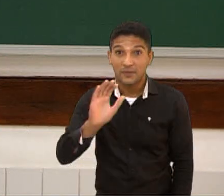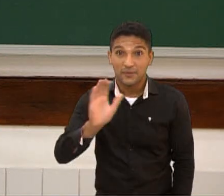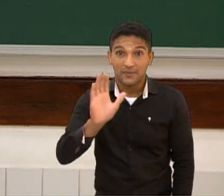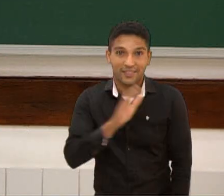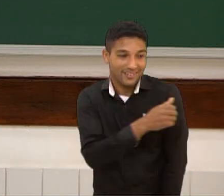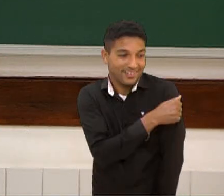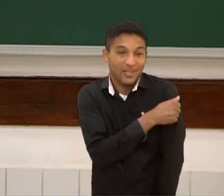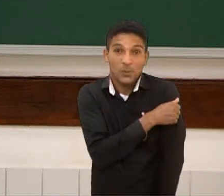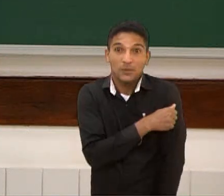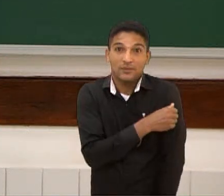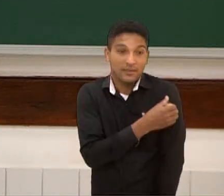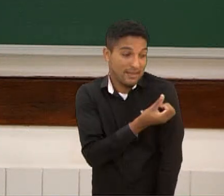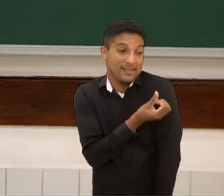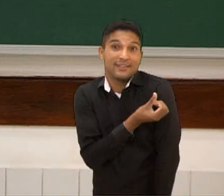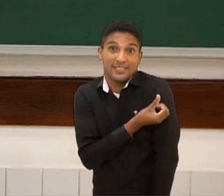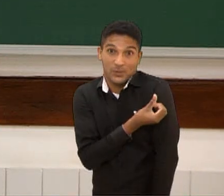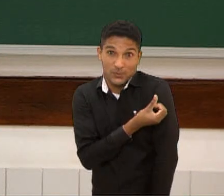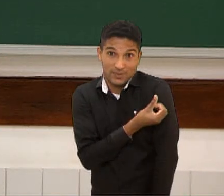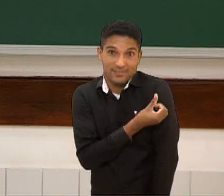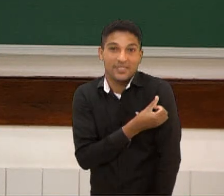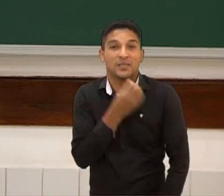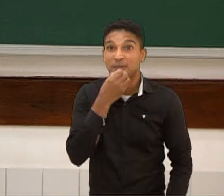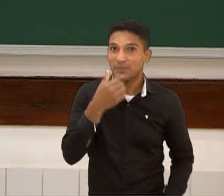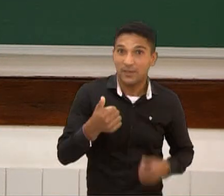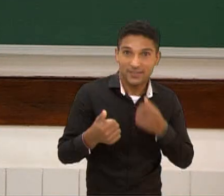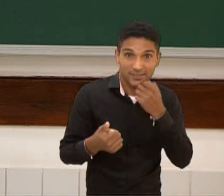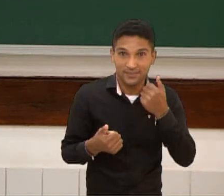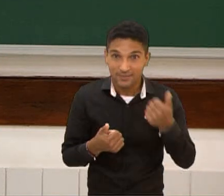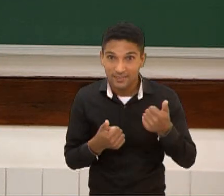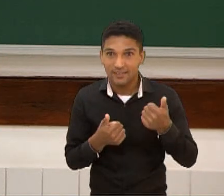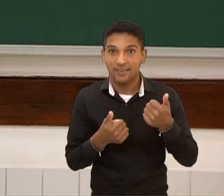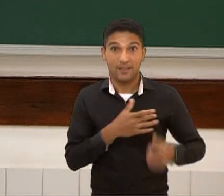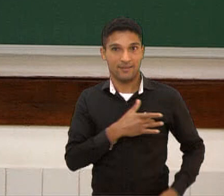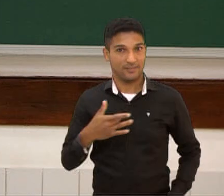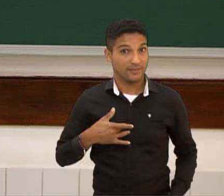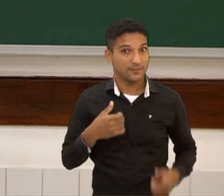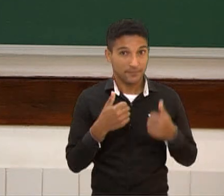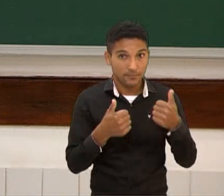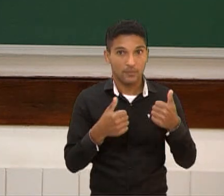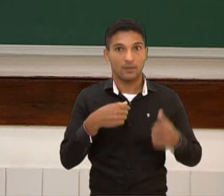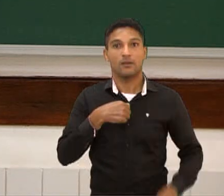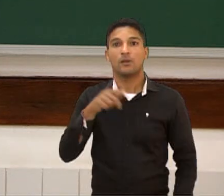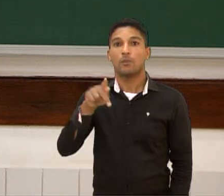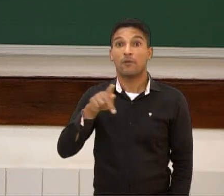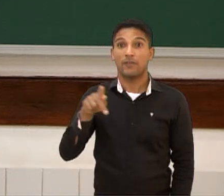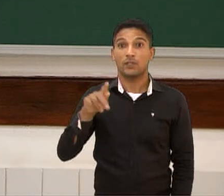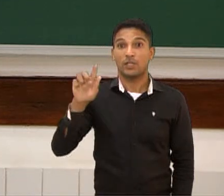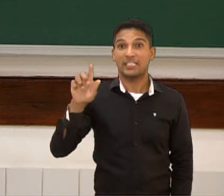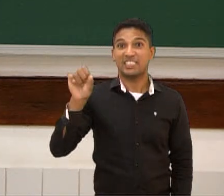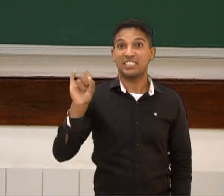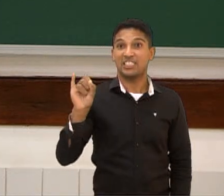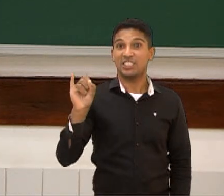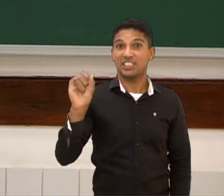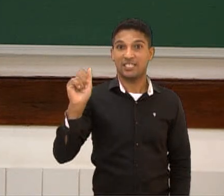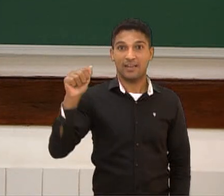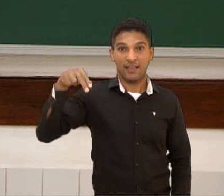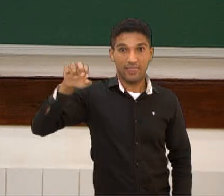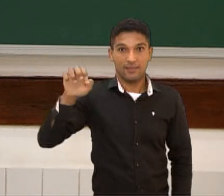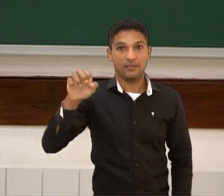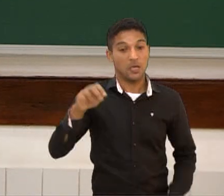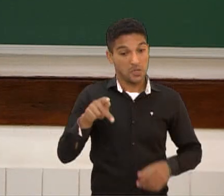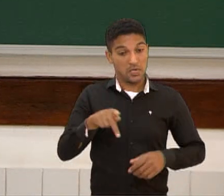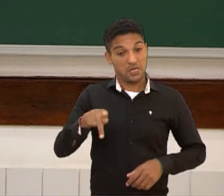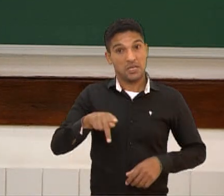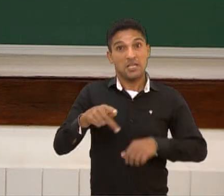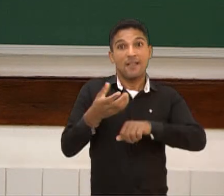Olá, alunos do sexto ano, tudo bem? Como que vocês estão? Eu sou a professora Giane, da disciplina de matemática, vou trabalhar algumas aulas